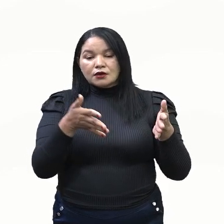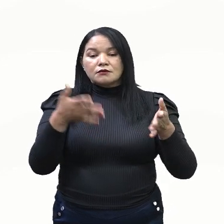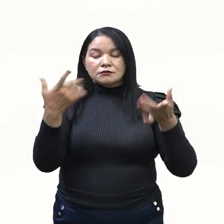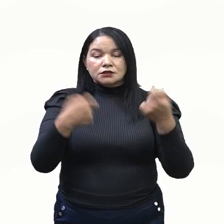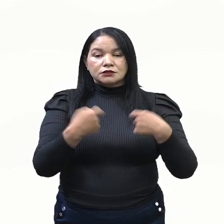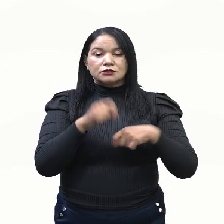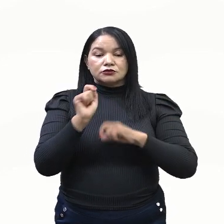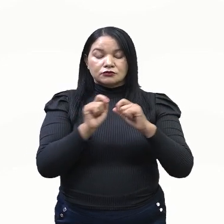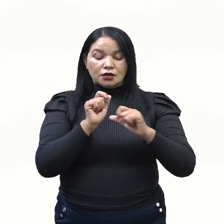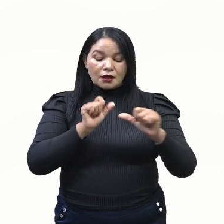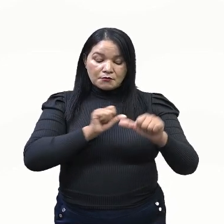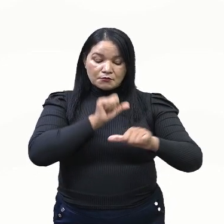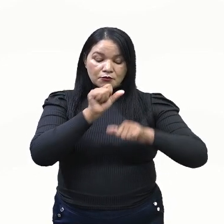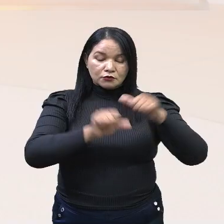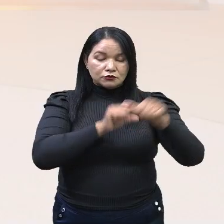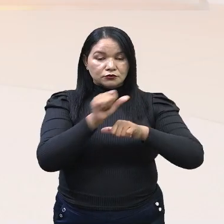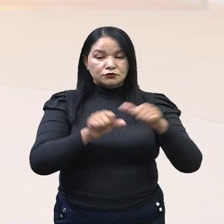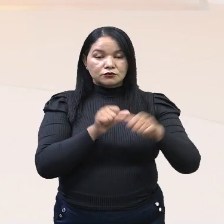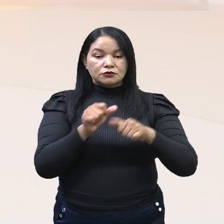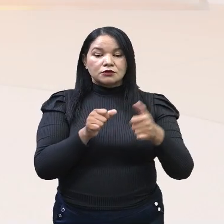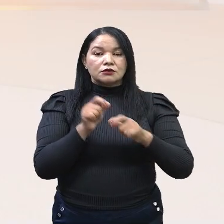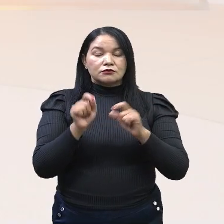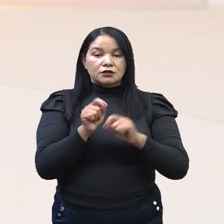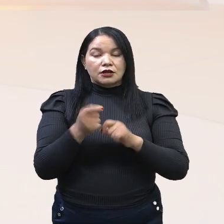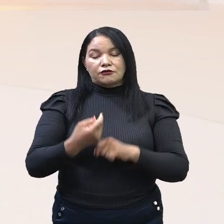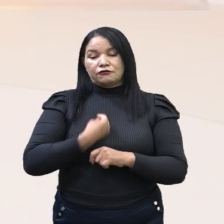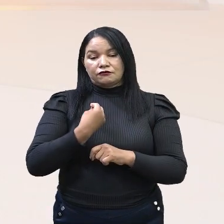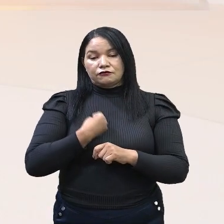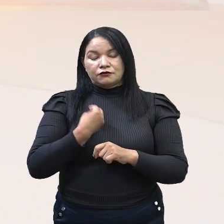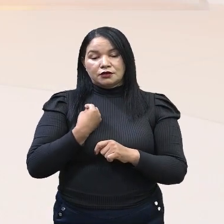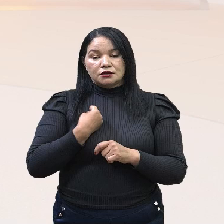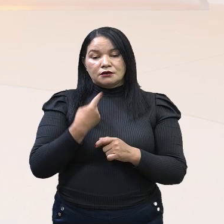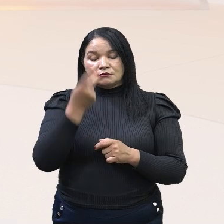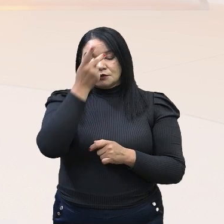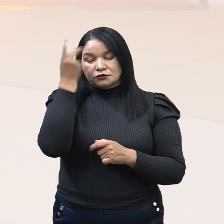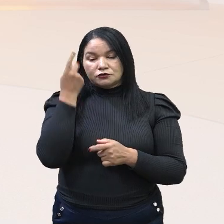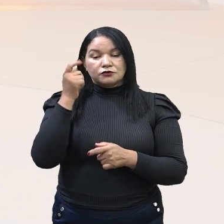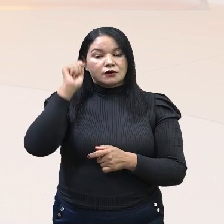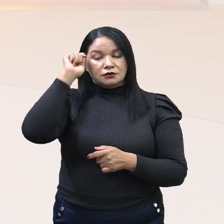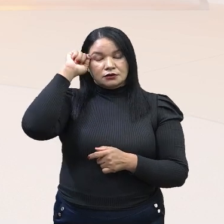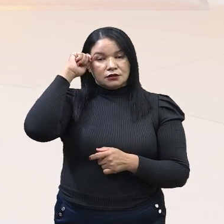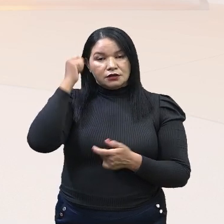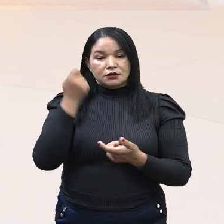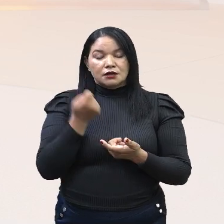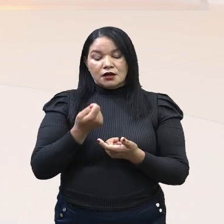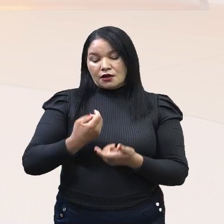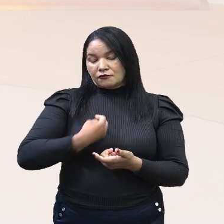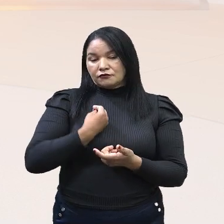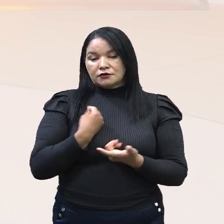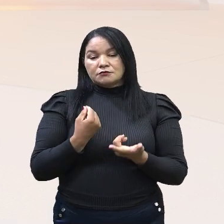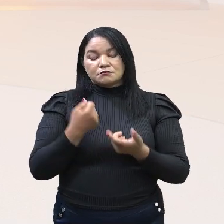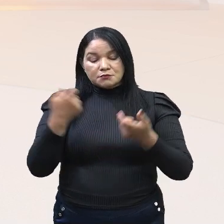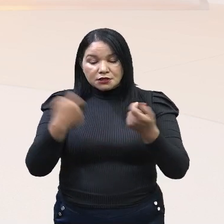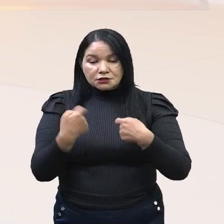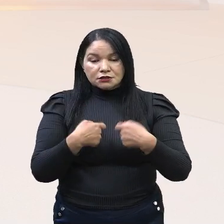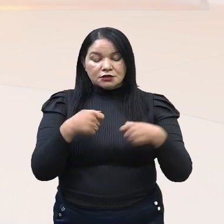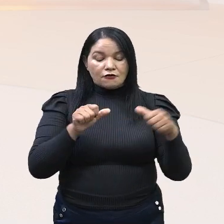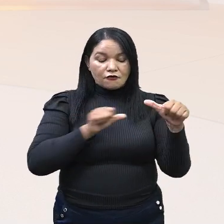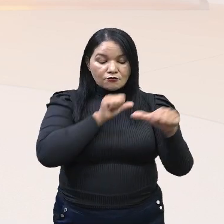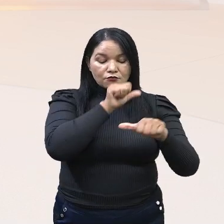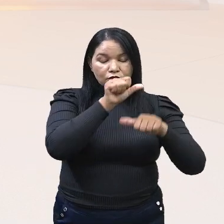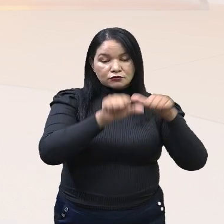necessidade de modificar a realidade em que os negros estavam ali inseridos. Era necessário modificar, né, a